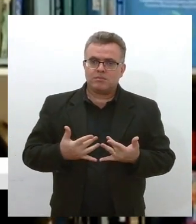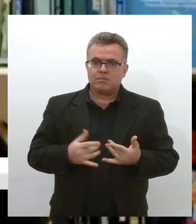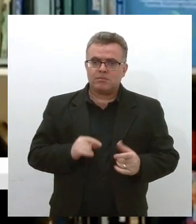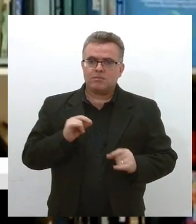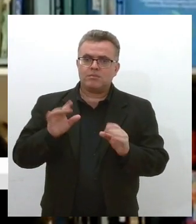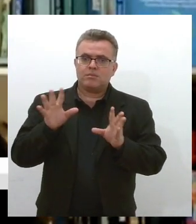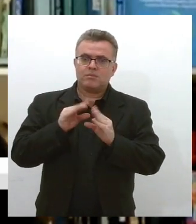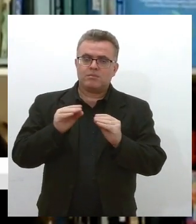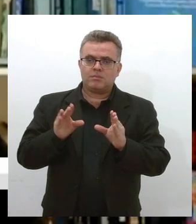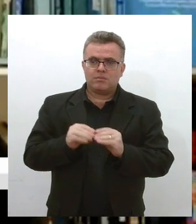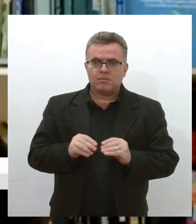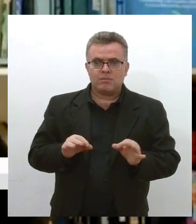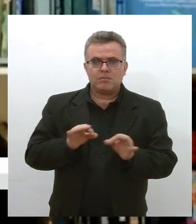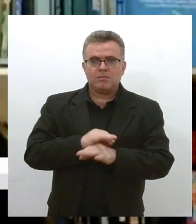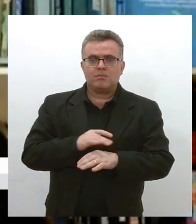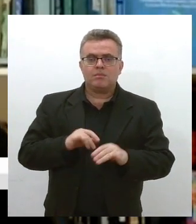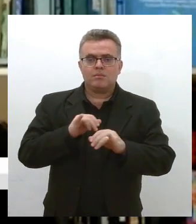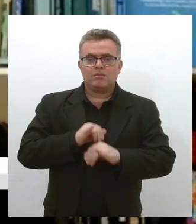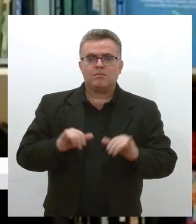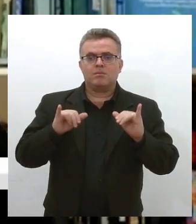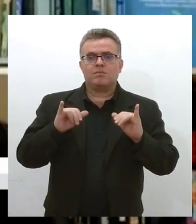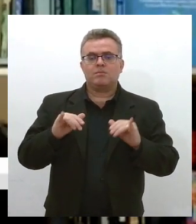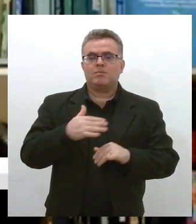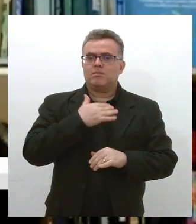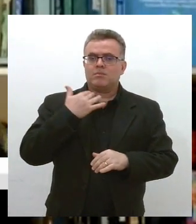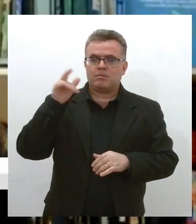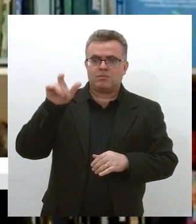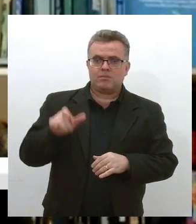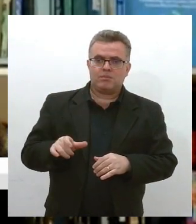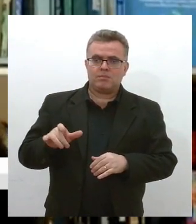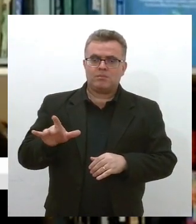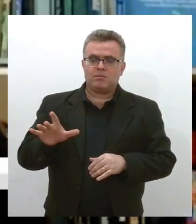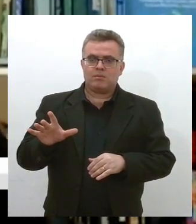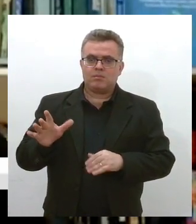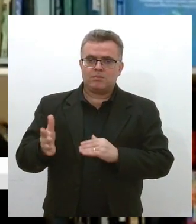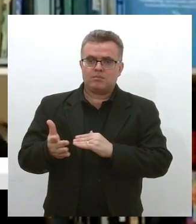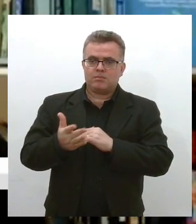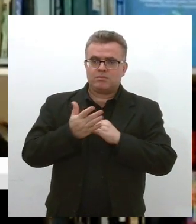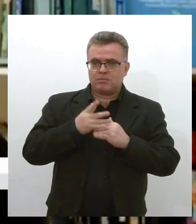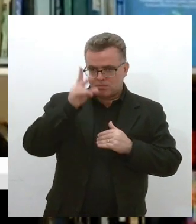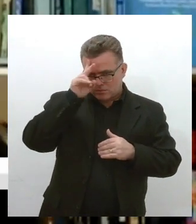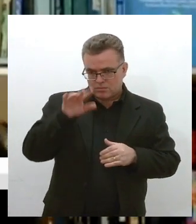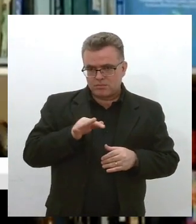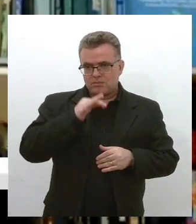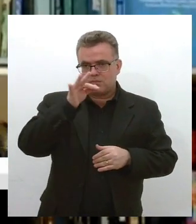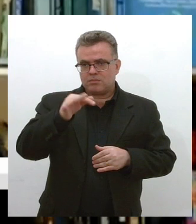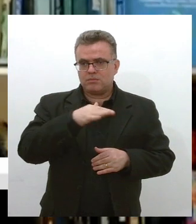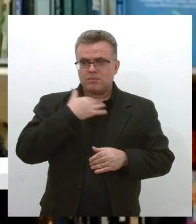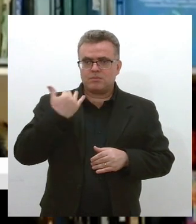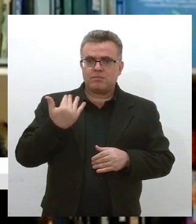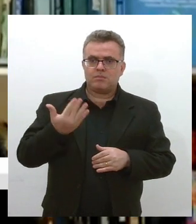falar que a morte do outro faz com que a gente lembre que a gente vai morrer.